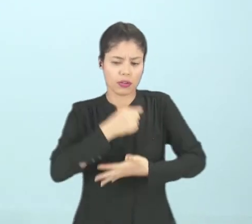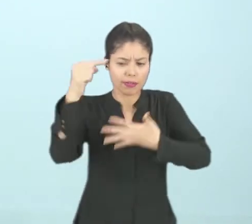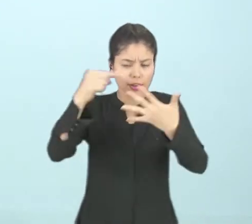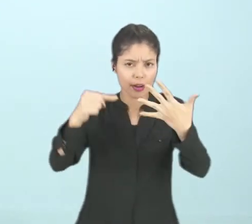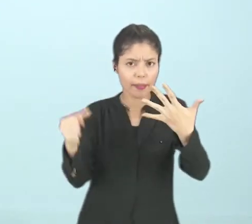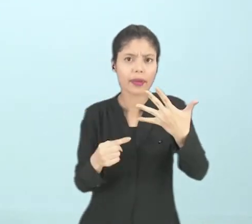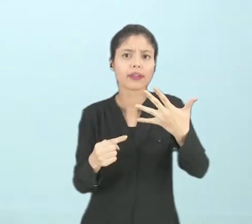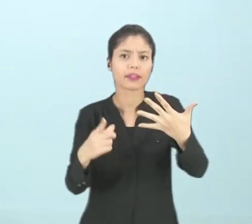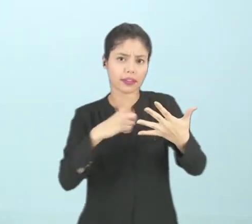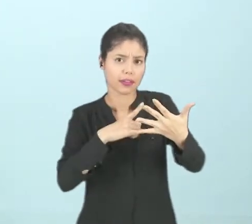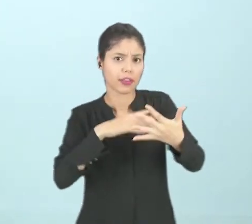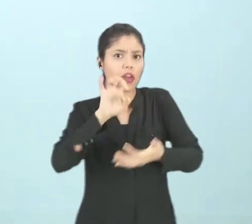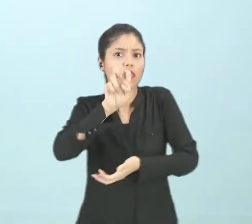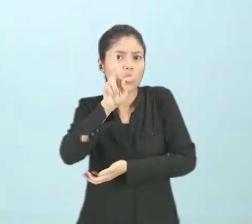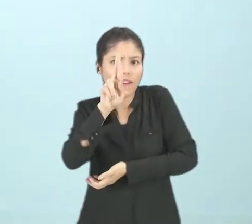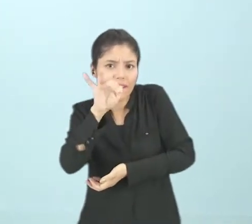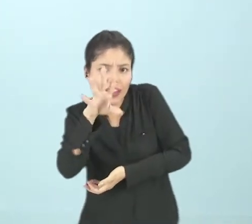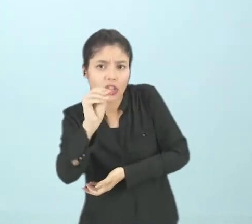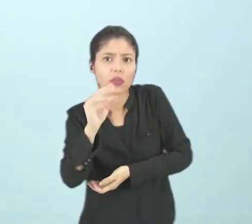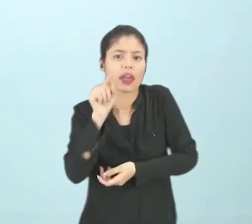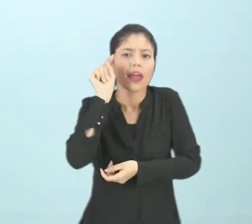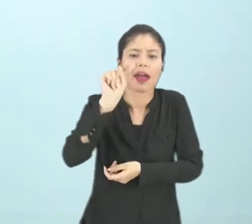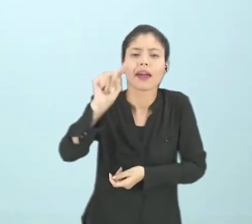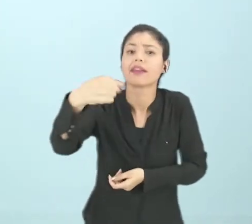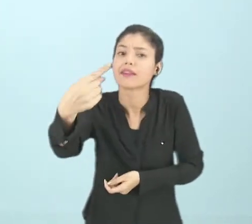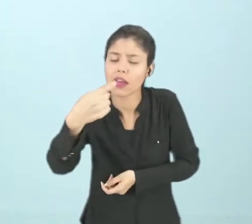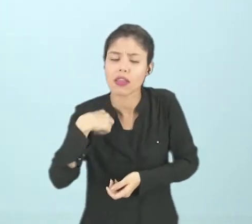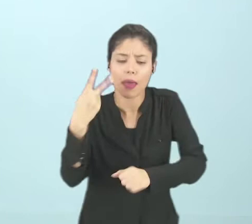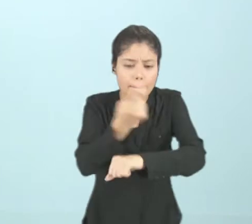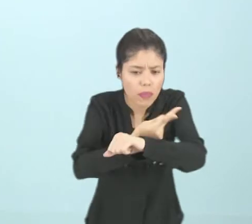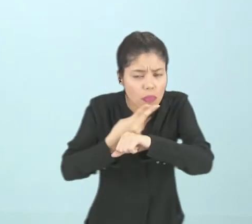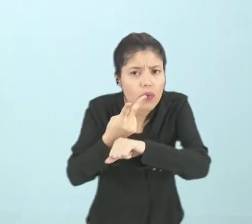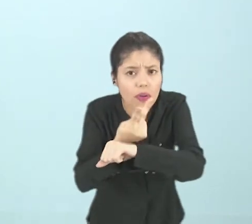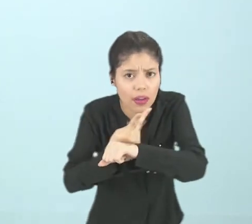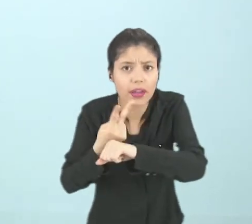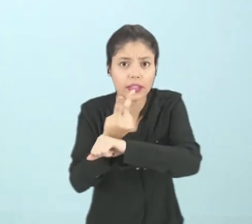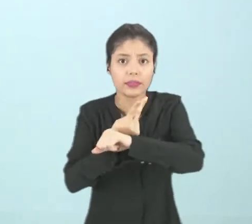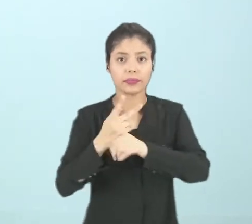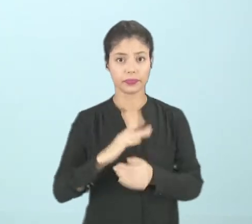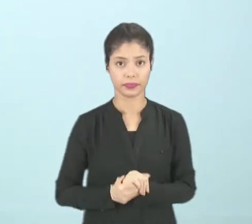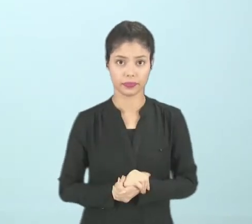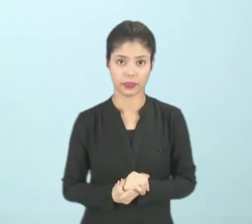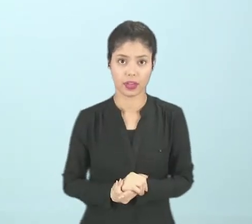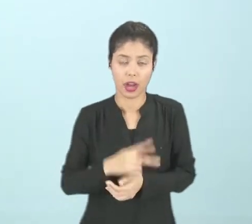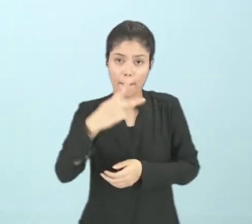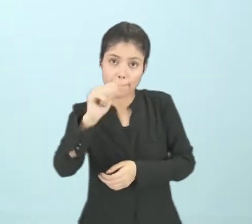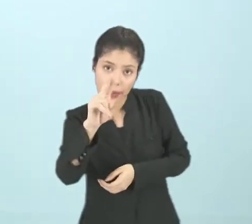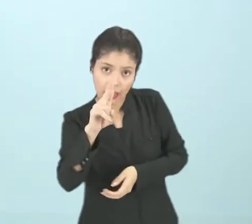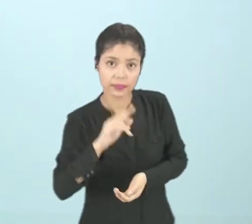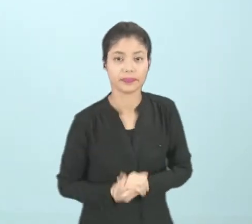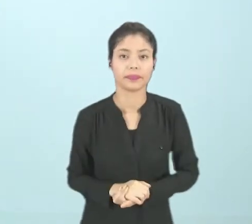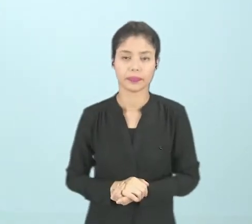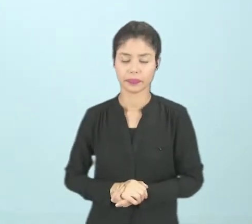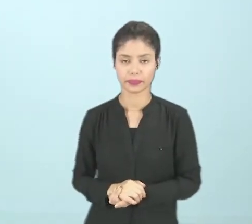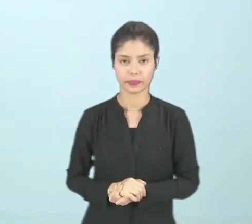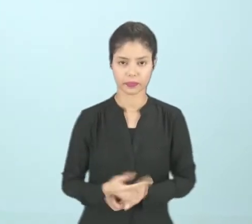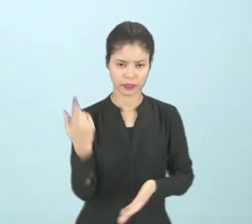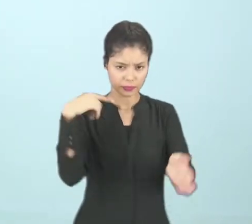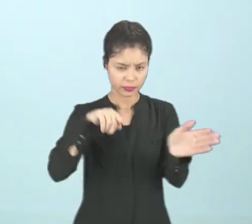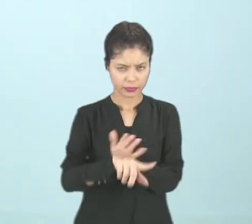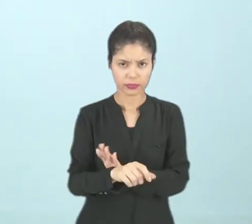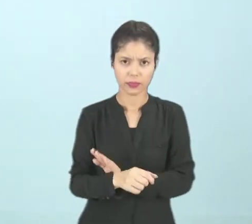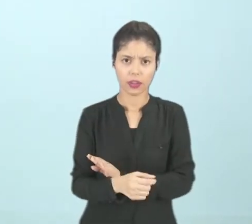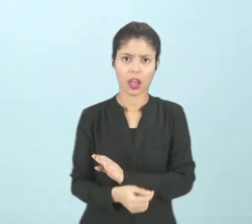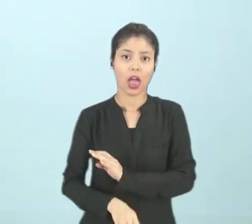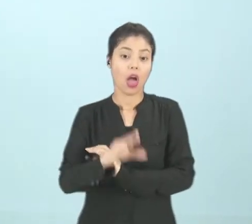do evento. O evento é aquilo que ele está procurando, ele quer saber a probabilidade de sair par. E eu te pergunto, nas faces